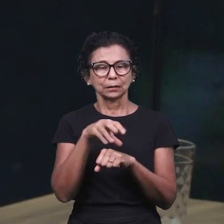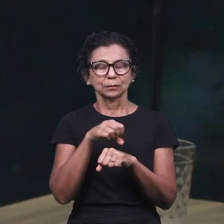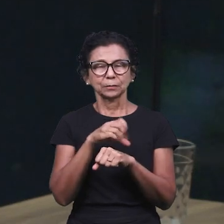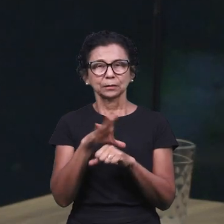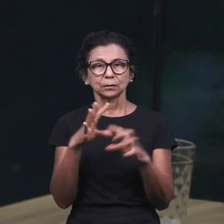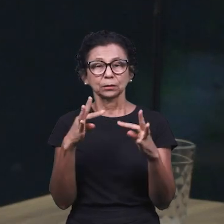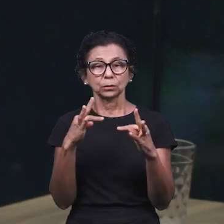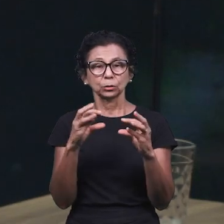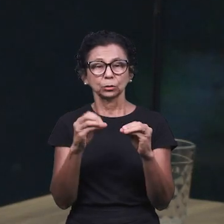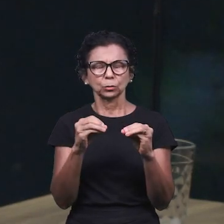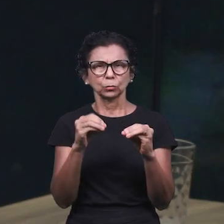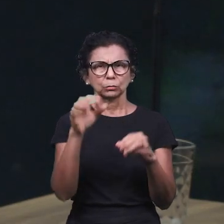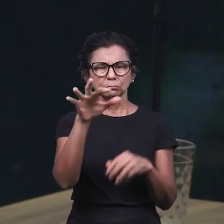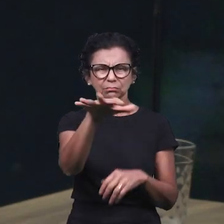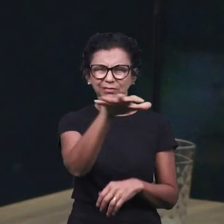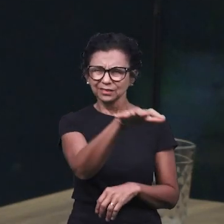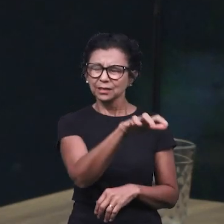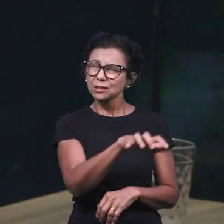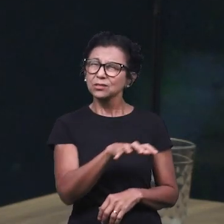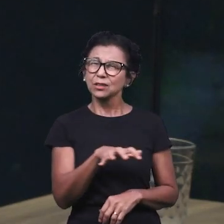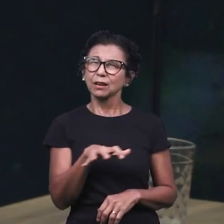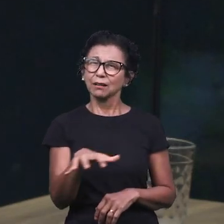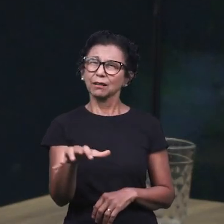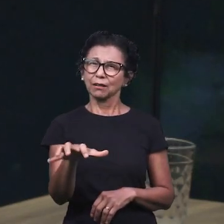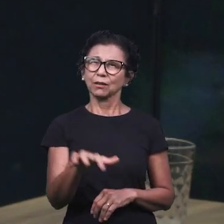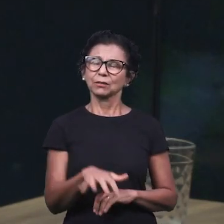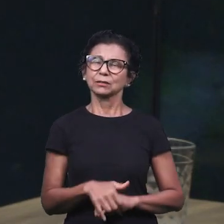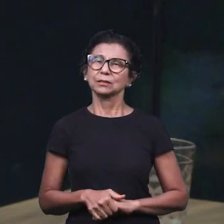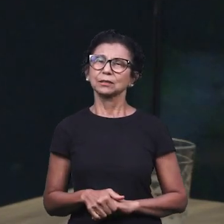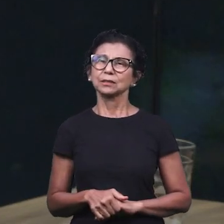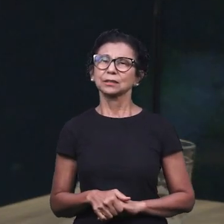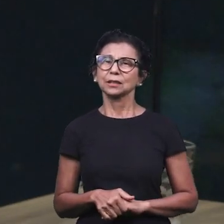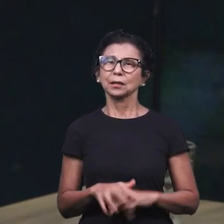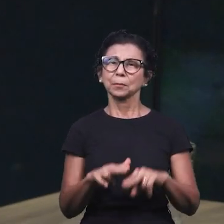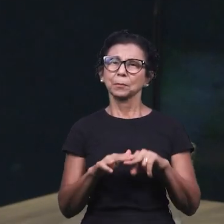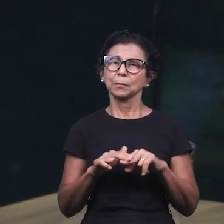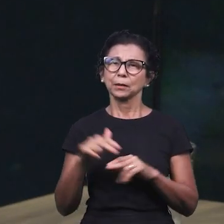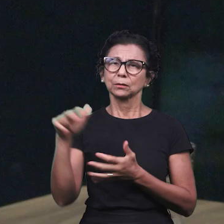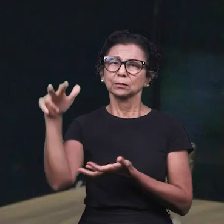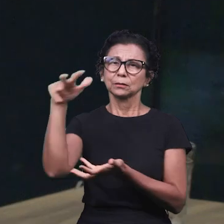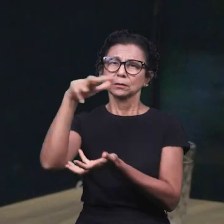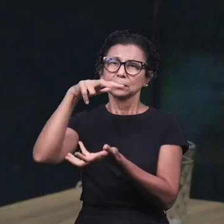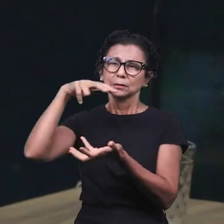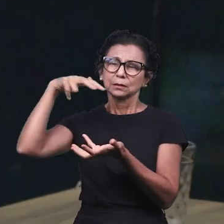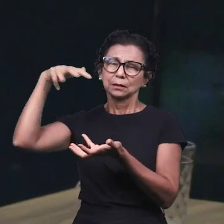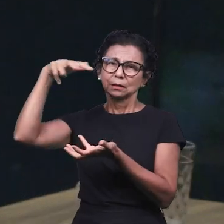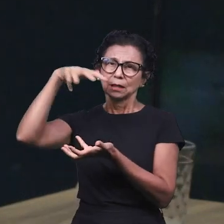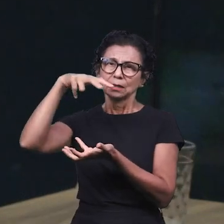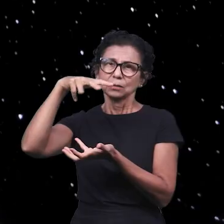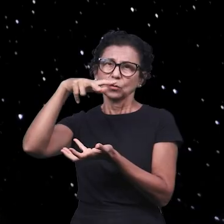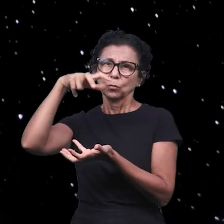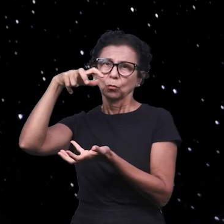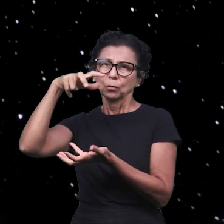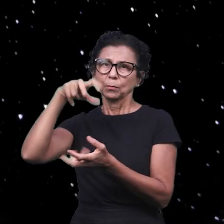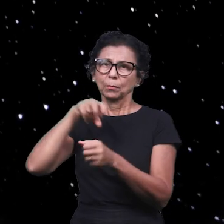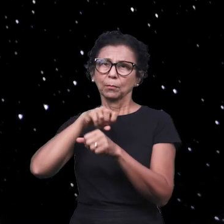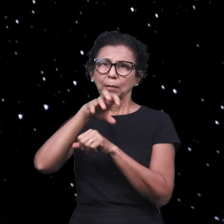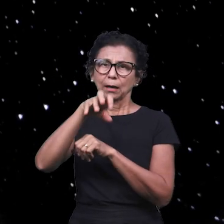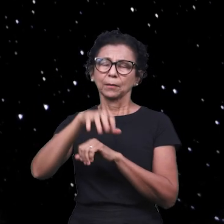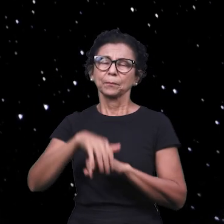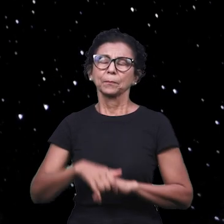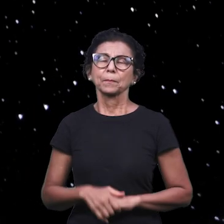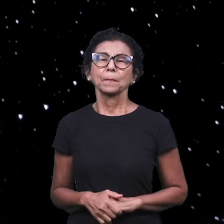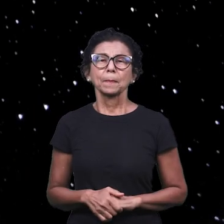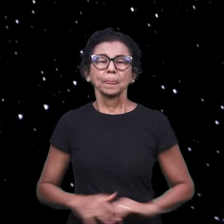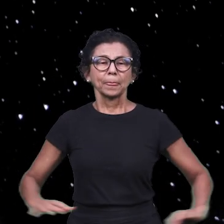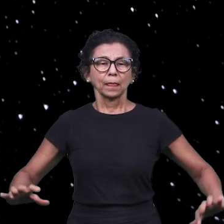um versículo que está no livro de Deuteronômio, no capítulo 32, verso 2, que diz assim: